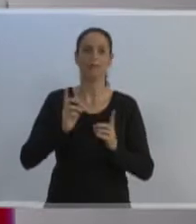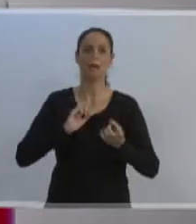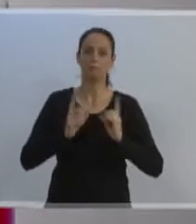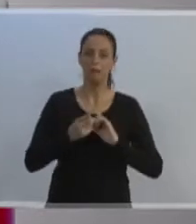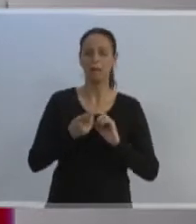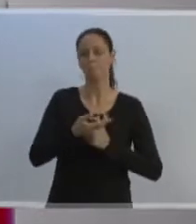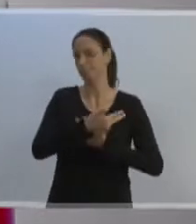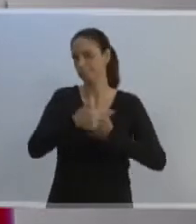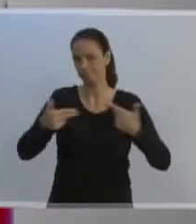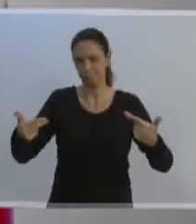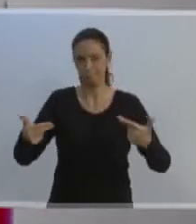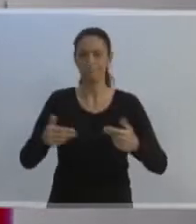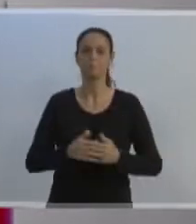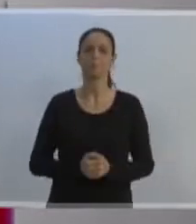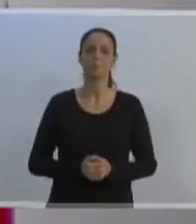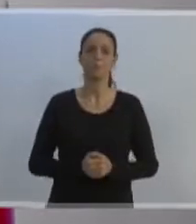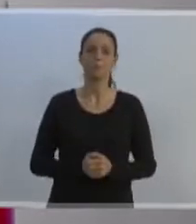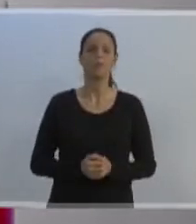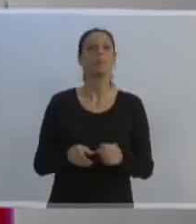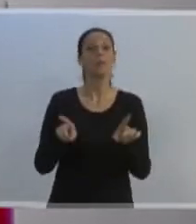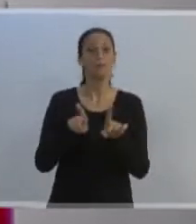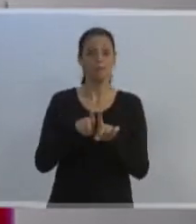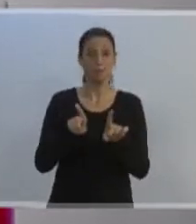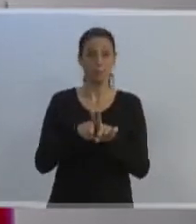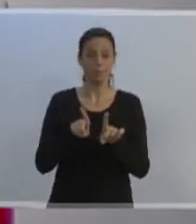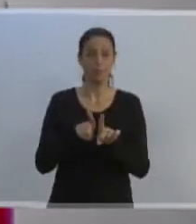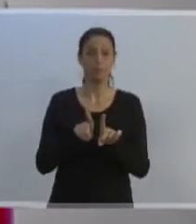transexualismo, etc. E ainda